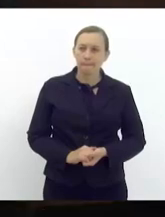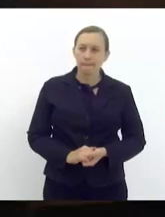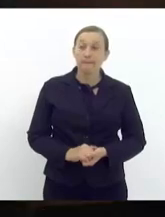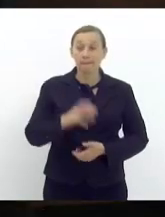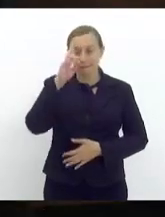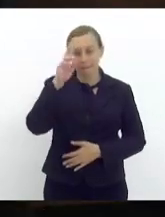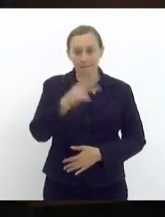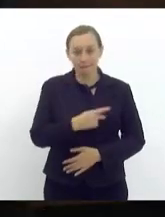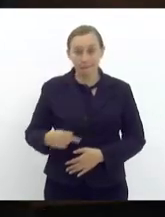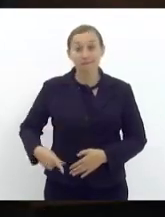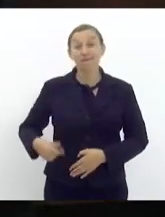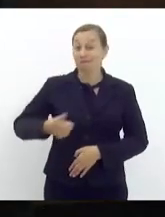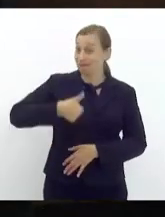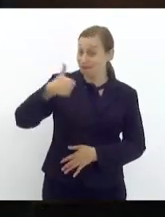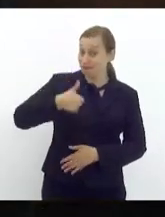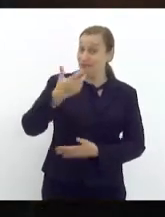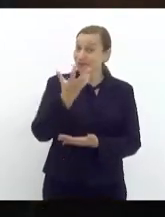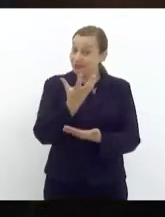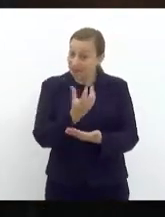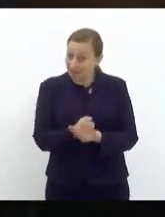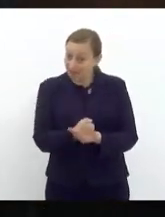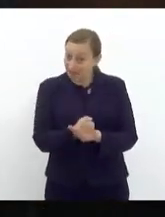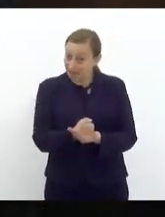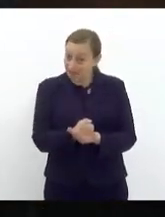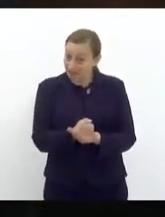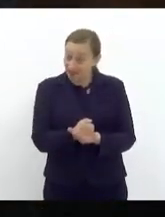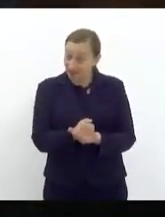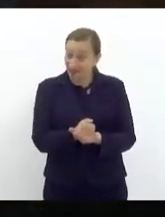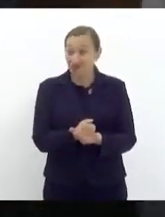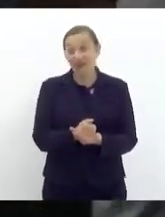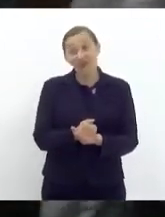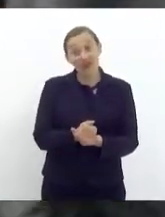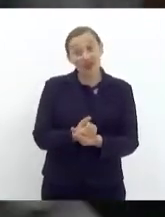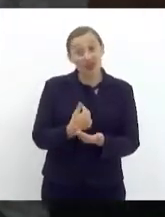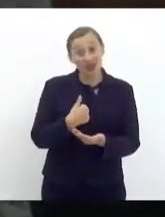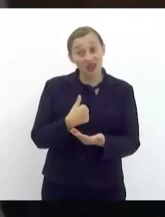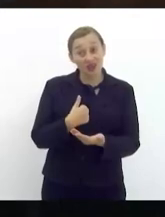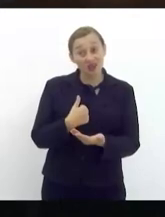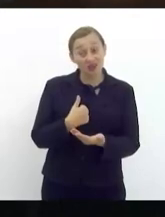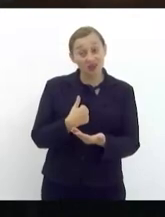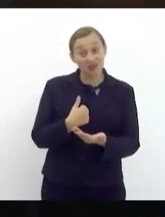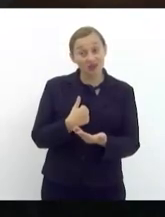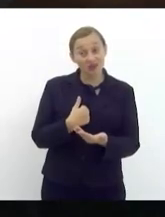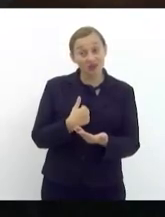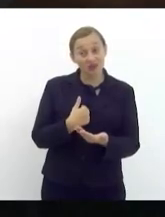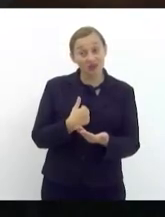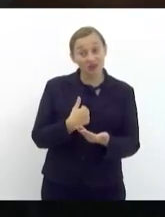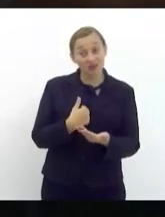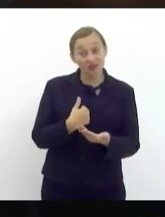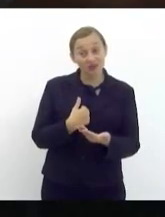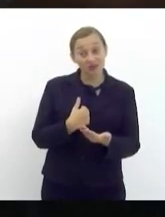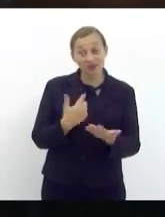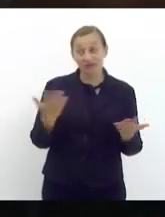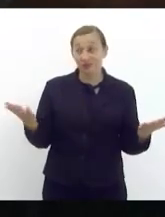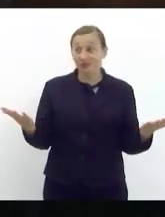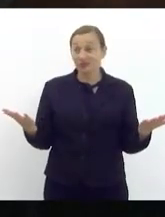Senhor presidente, primeiro para registrar que eu estou em trânsito pela vida na